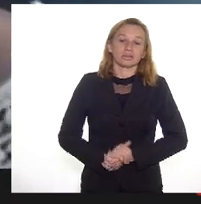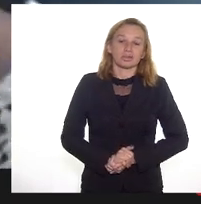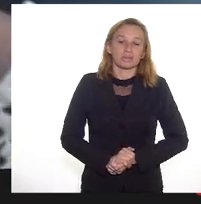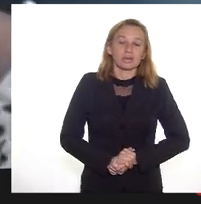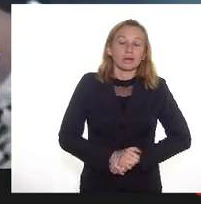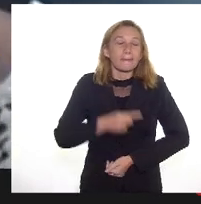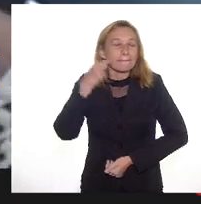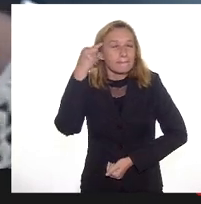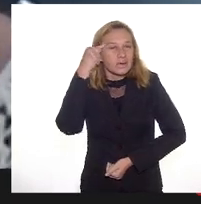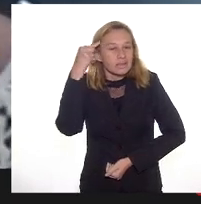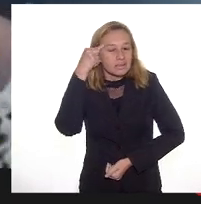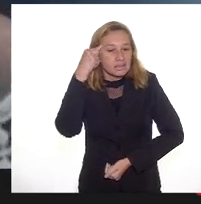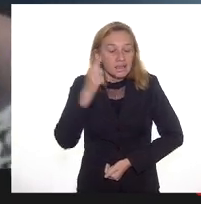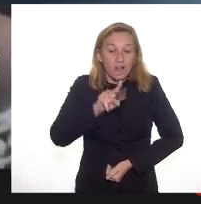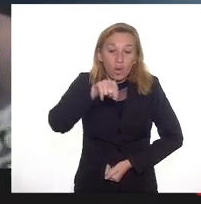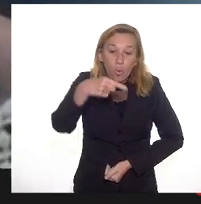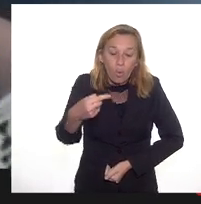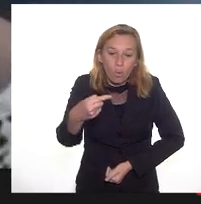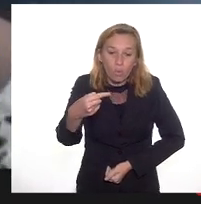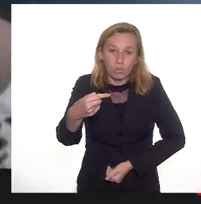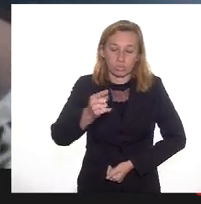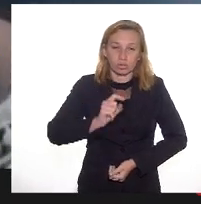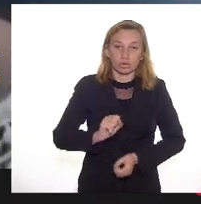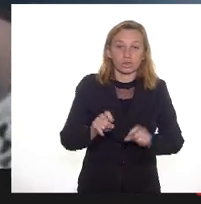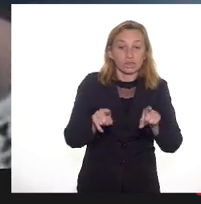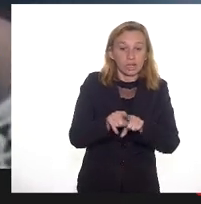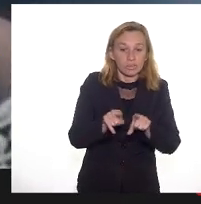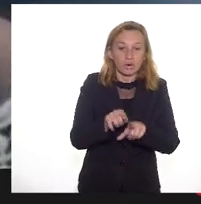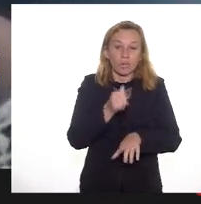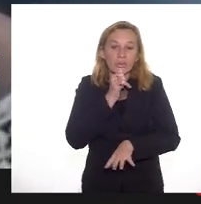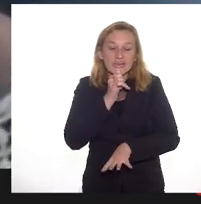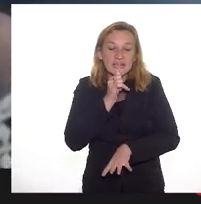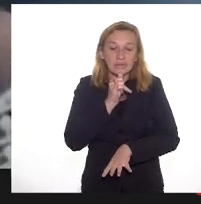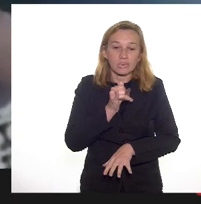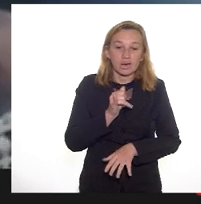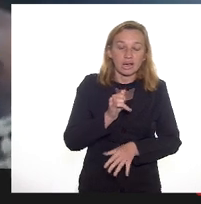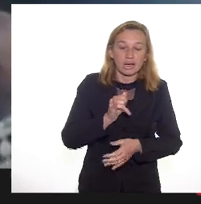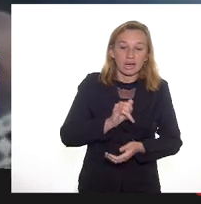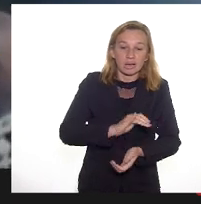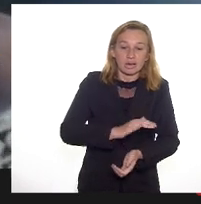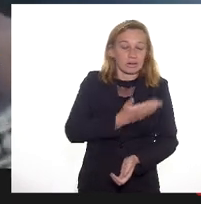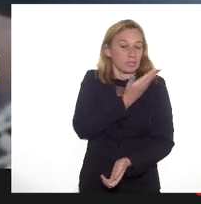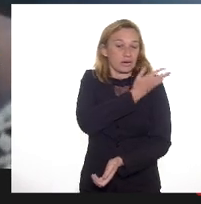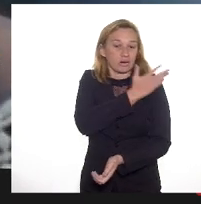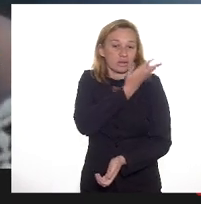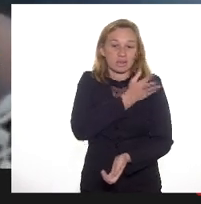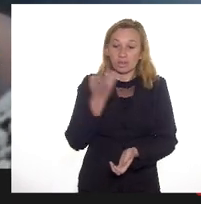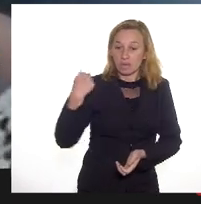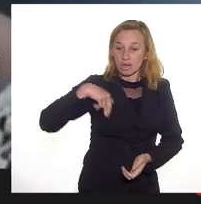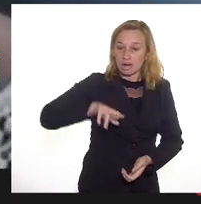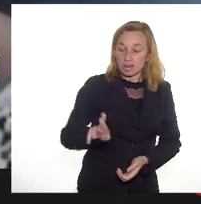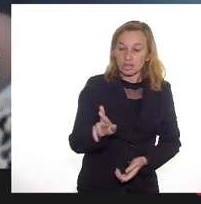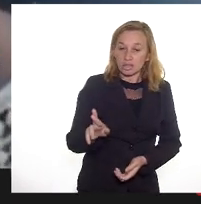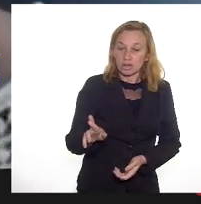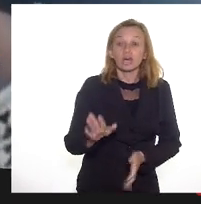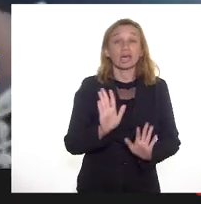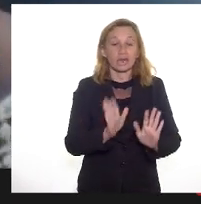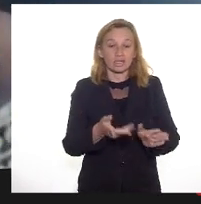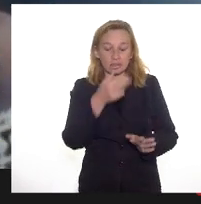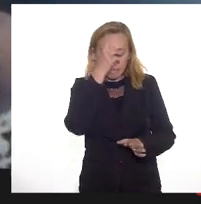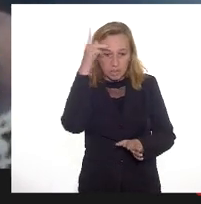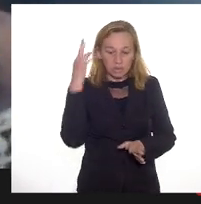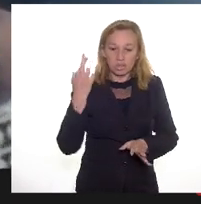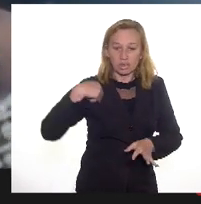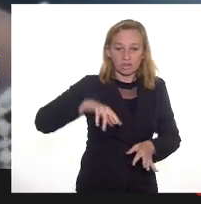de pensar outras classificações, como, por exemplo, o racismo religioso, que os religiosos passaram a reivindicar para